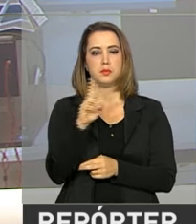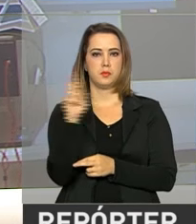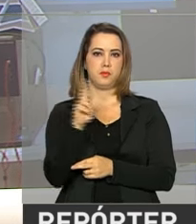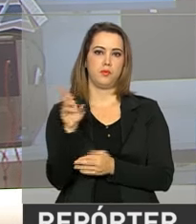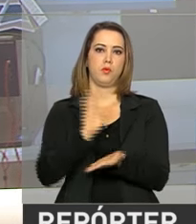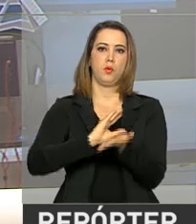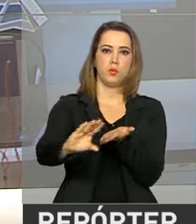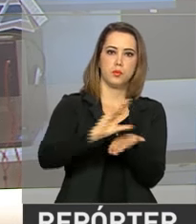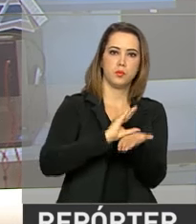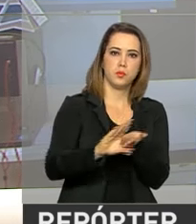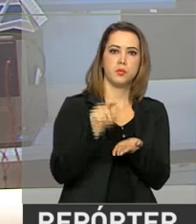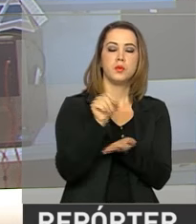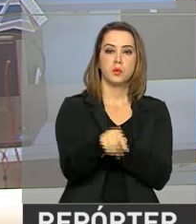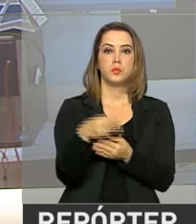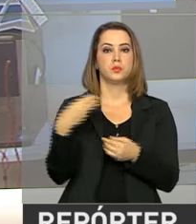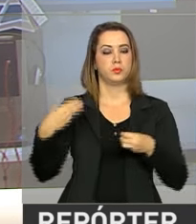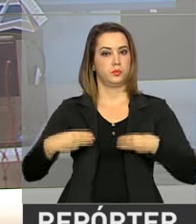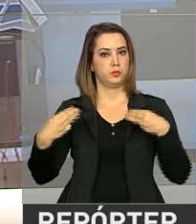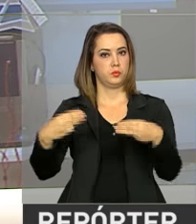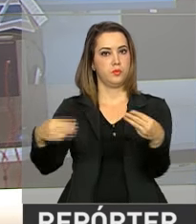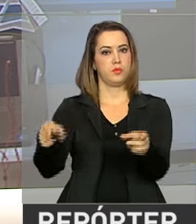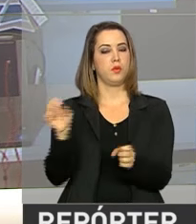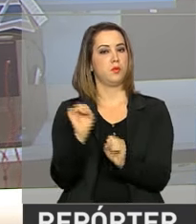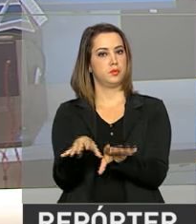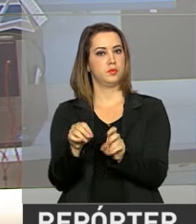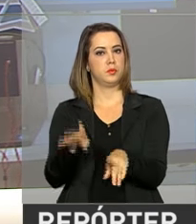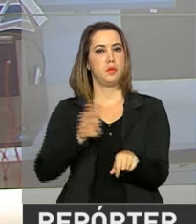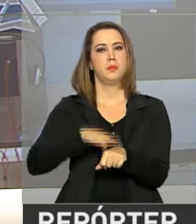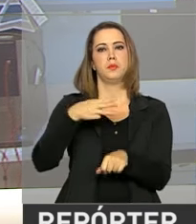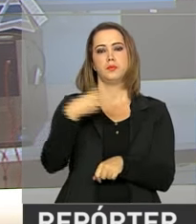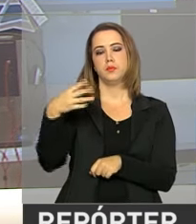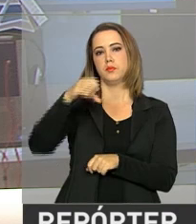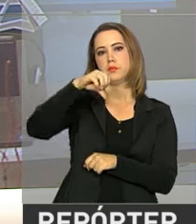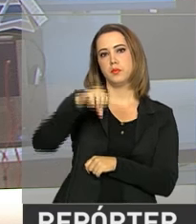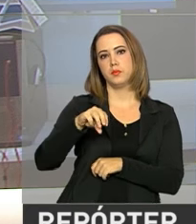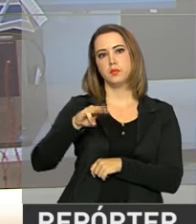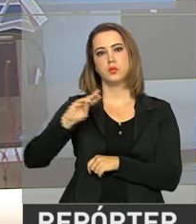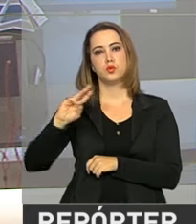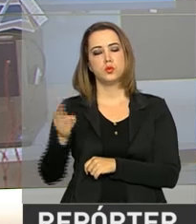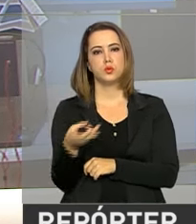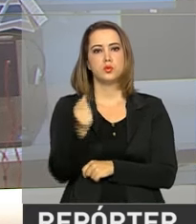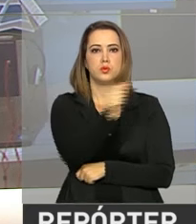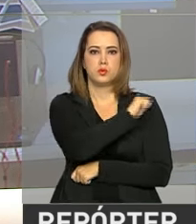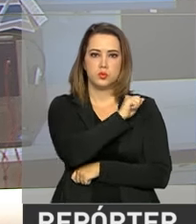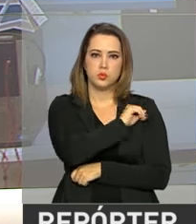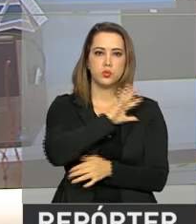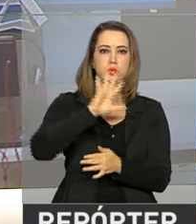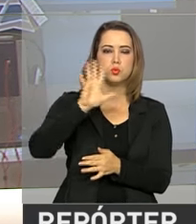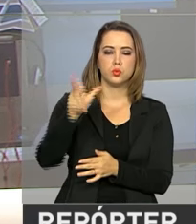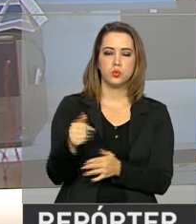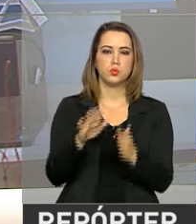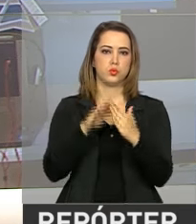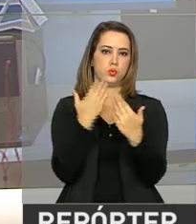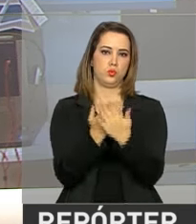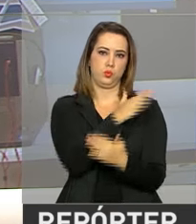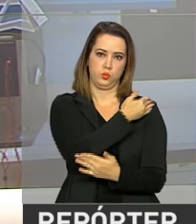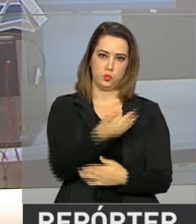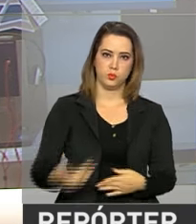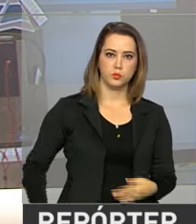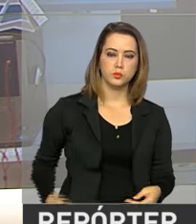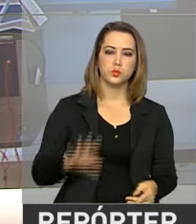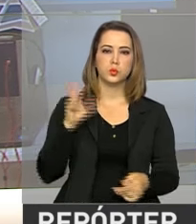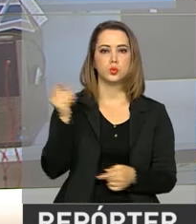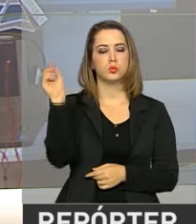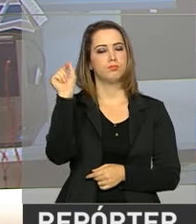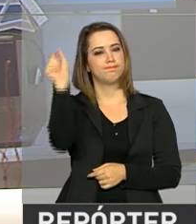Ministério da Educação vai beneficiar mais de 39 milhões de alunos. de escolas públicas de todo o país. Também foram